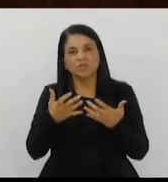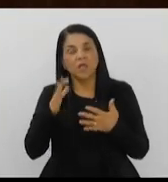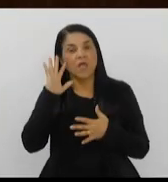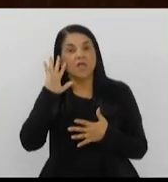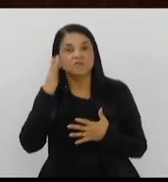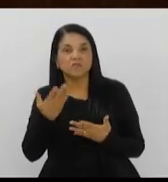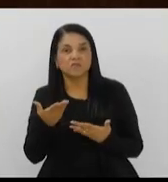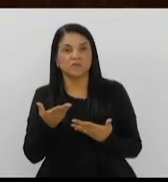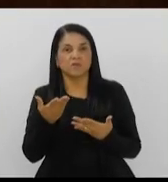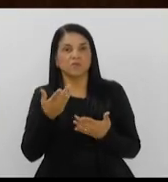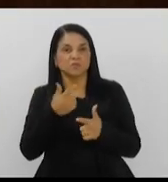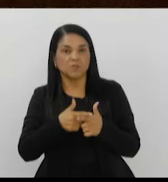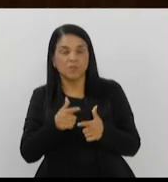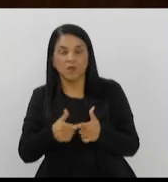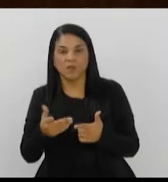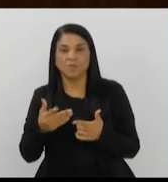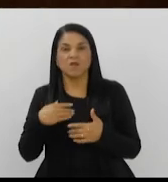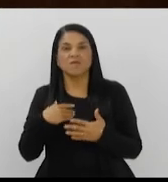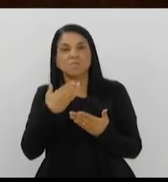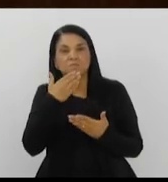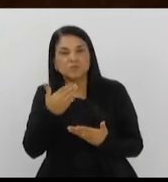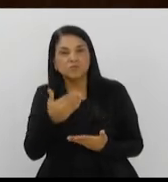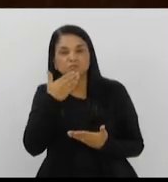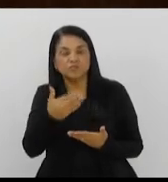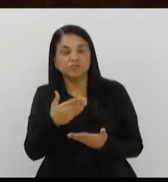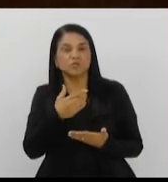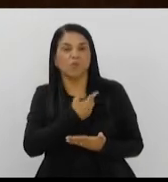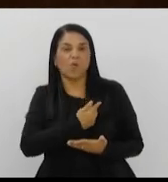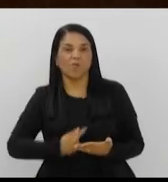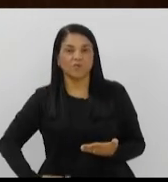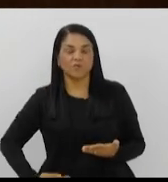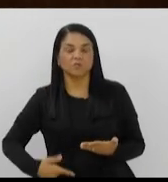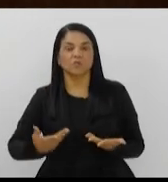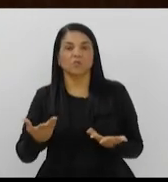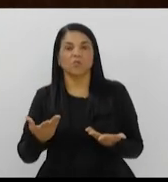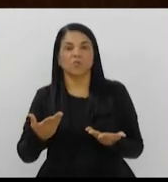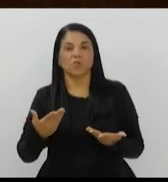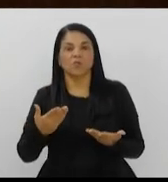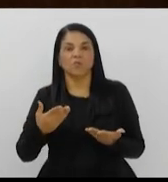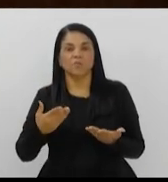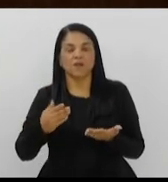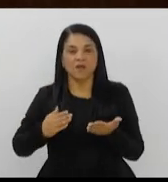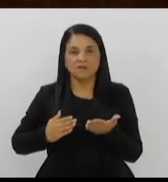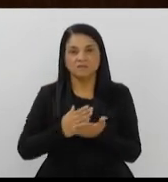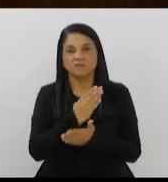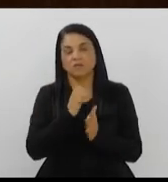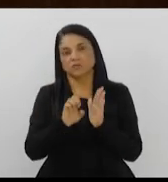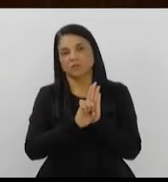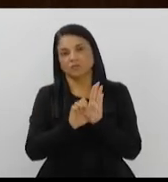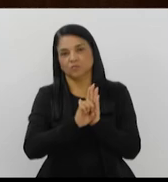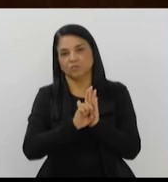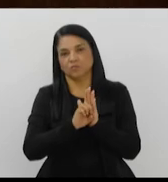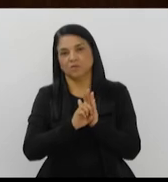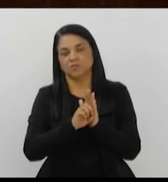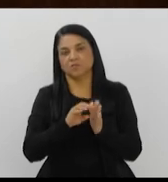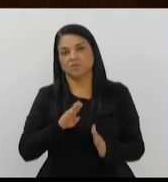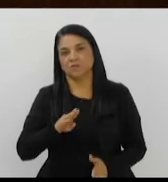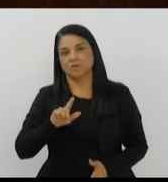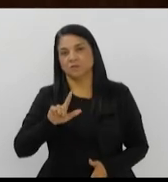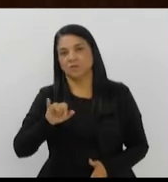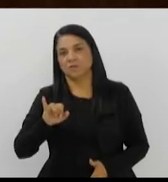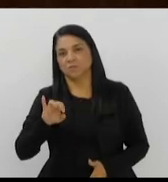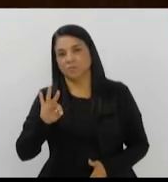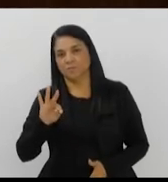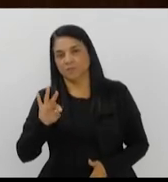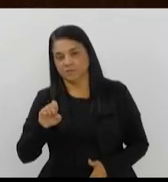quanto tempo nós estamos pedindo ao governador para assinar o Estatuto das Blitz aprovado aqui nessa casa? Para concluir, e não saiu do papel. Então, presidente,